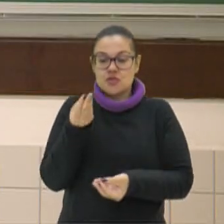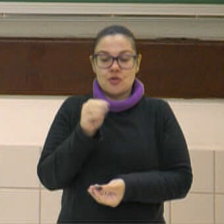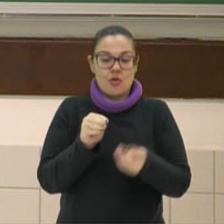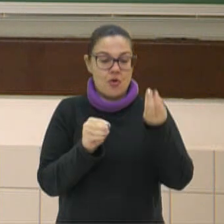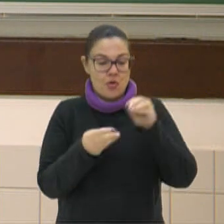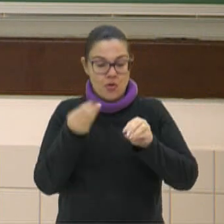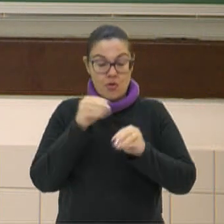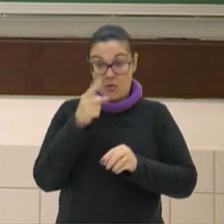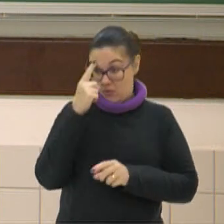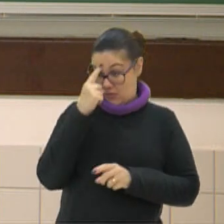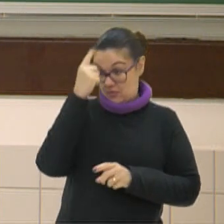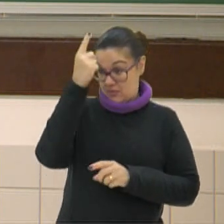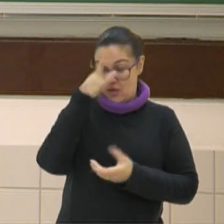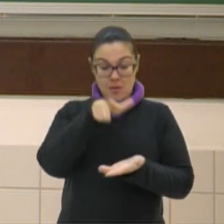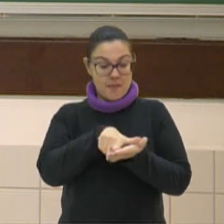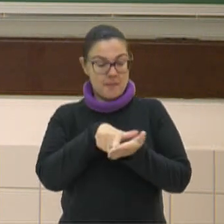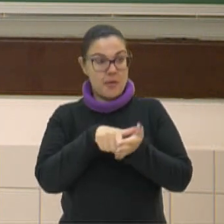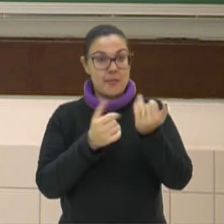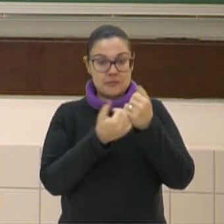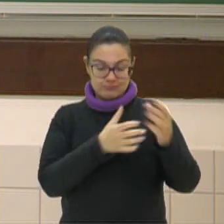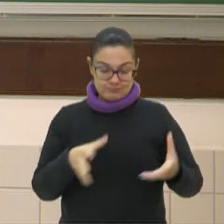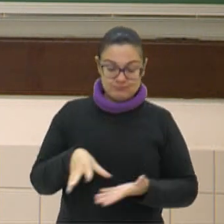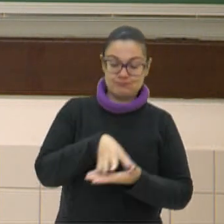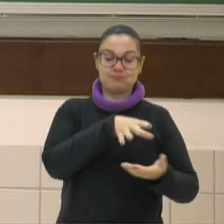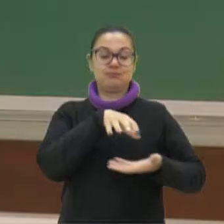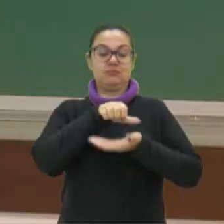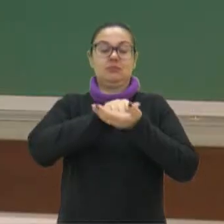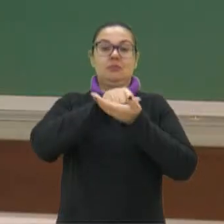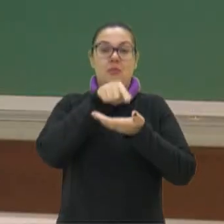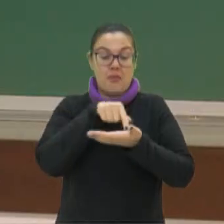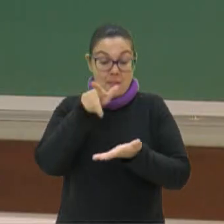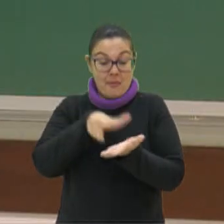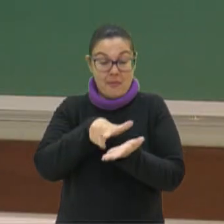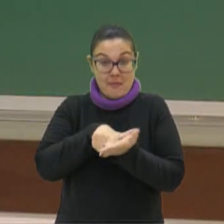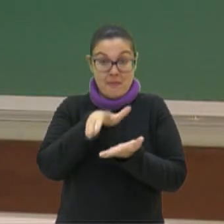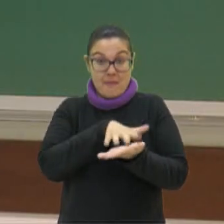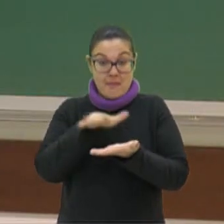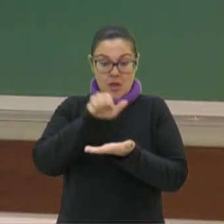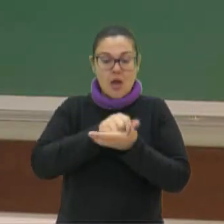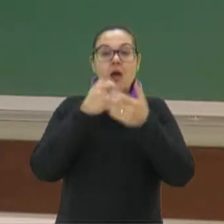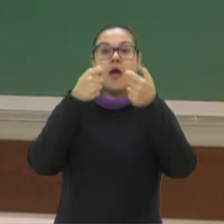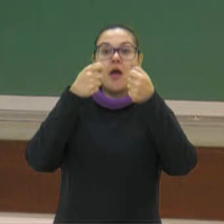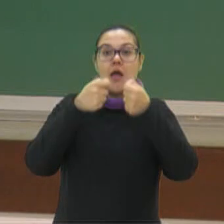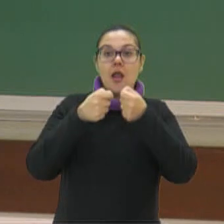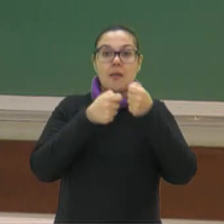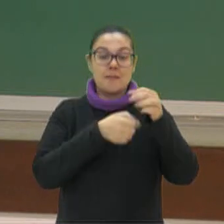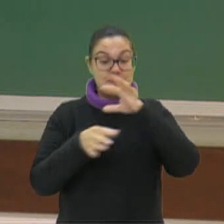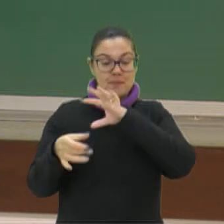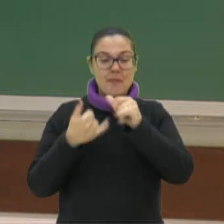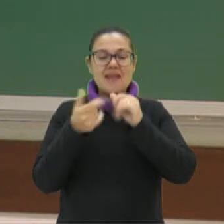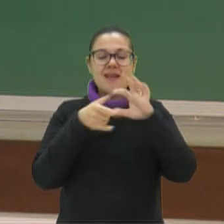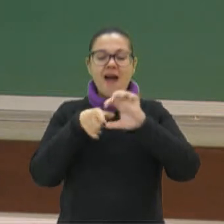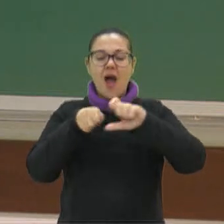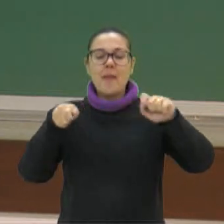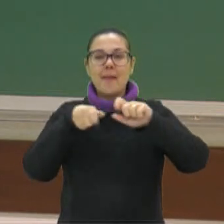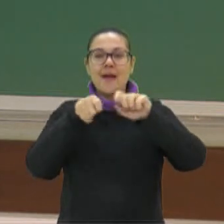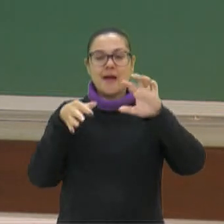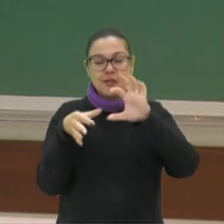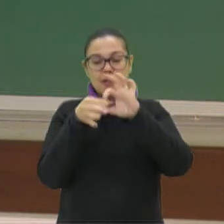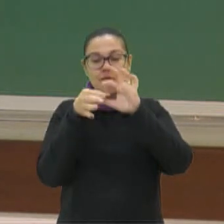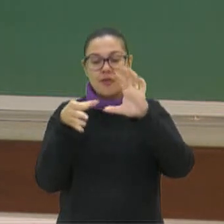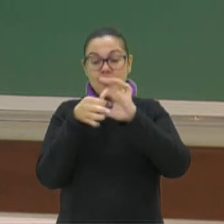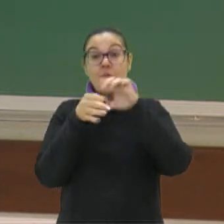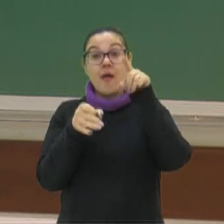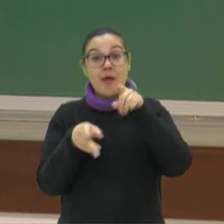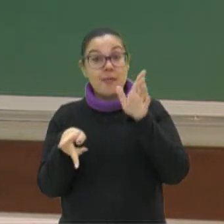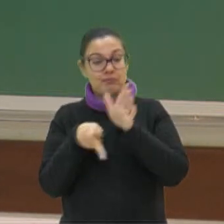as nossas ideias no papel, nós materializamos as nossas ideias. E essas ideias elas têm que ter uma certa amarração. E essa amarração quem